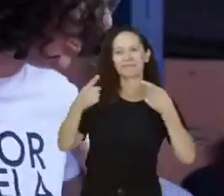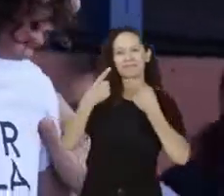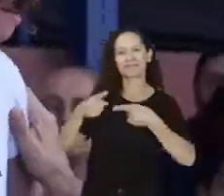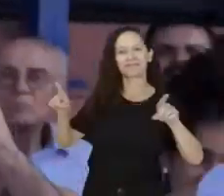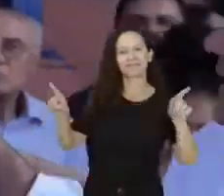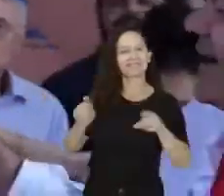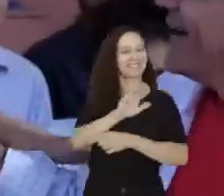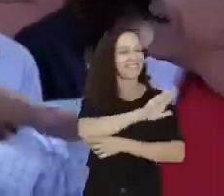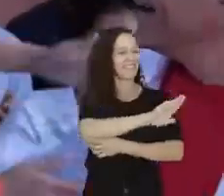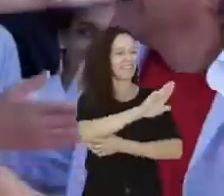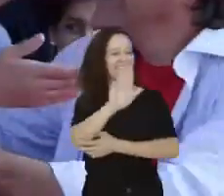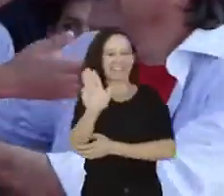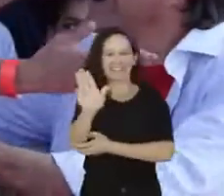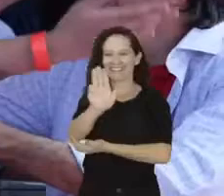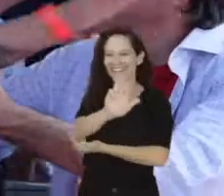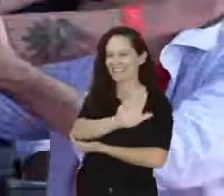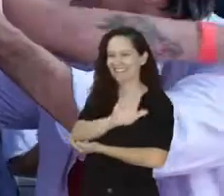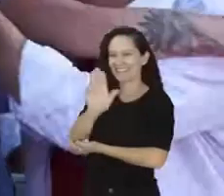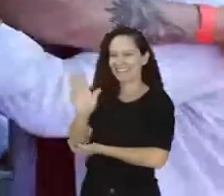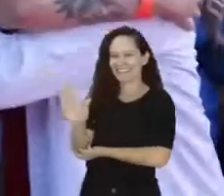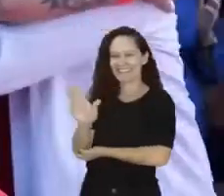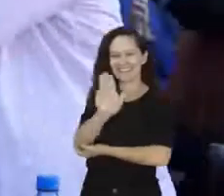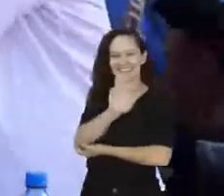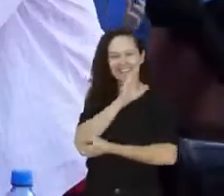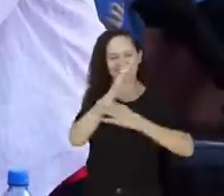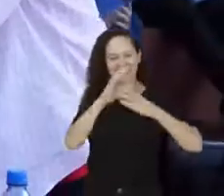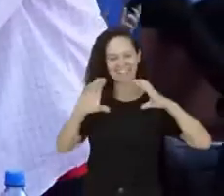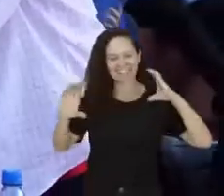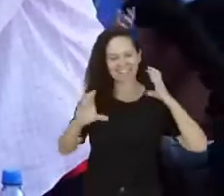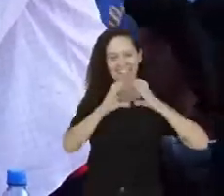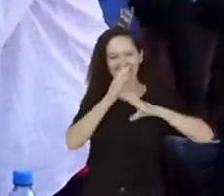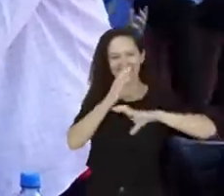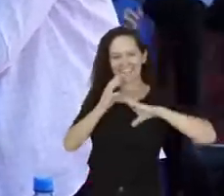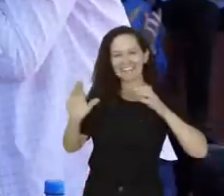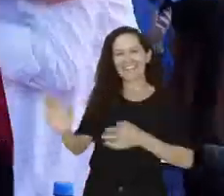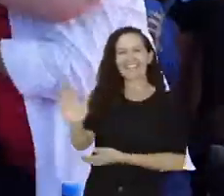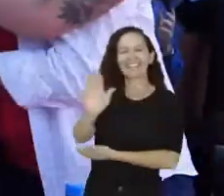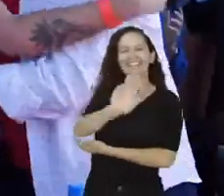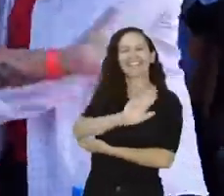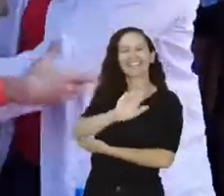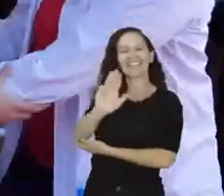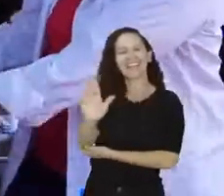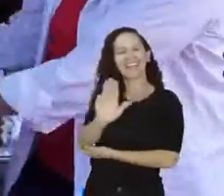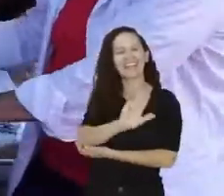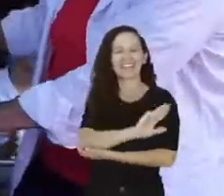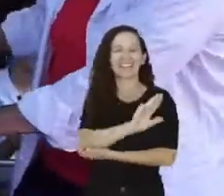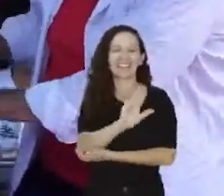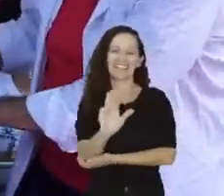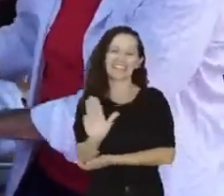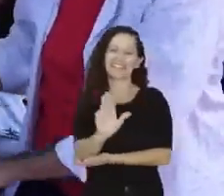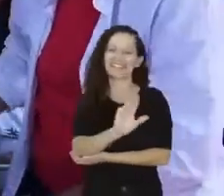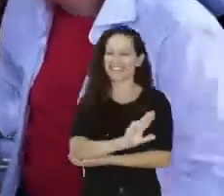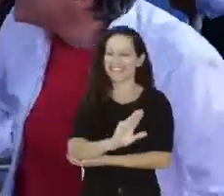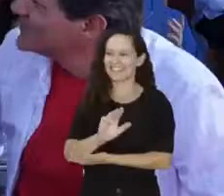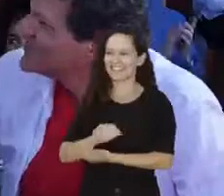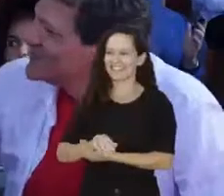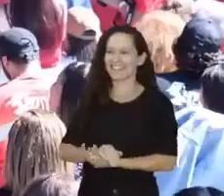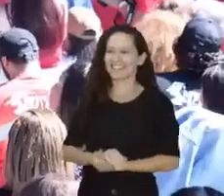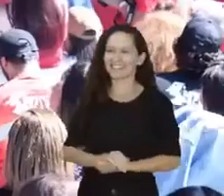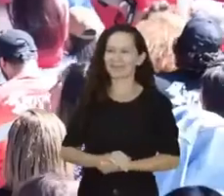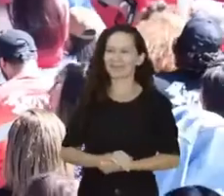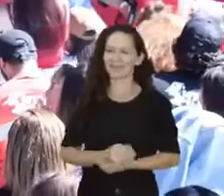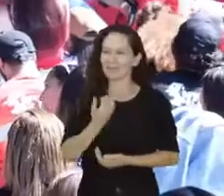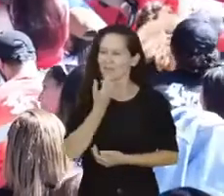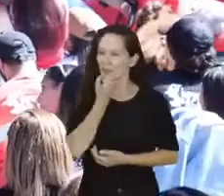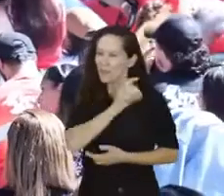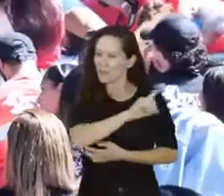Lula, olê, olê, olê, olá, Lula, Lula. Bom